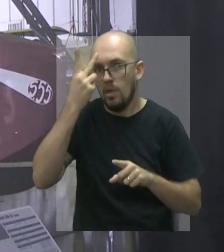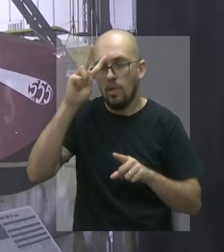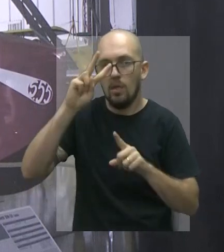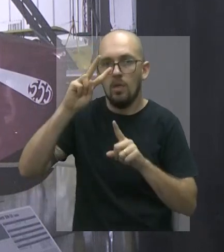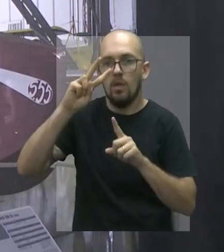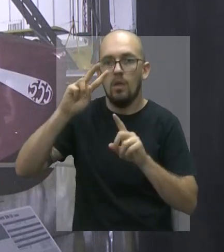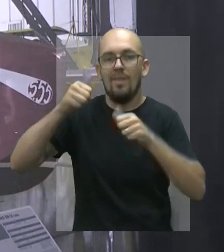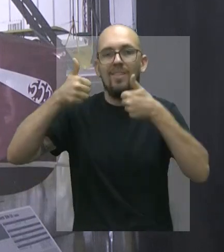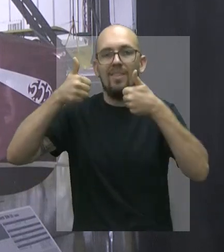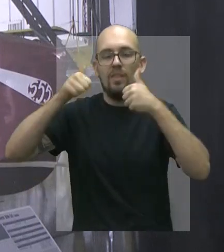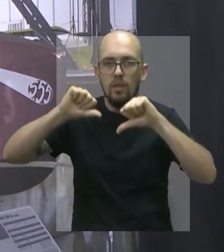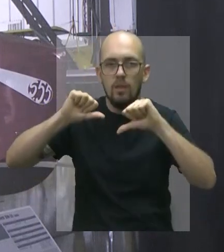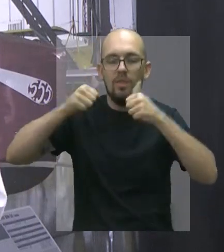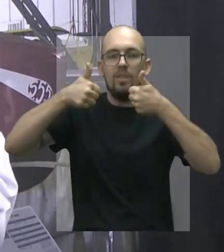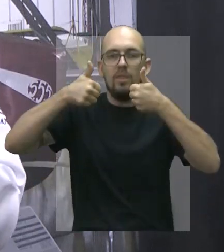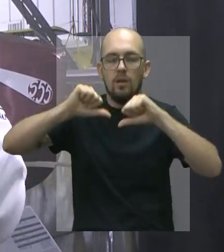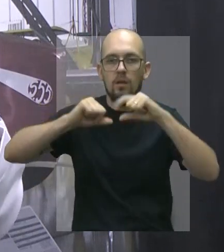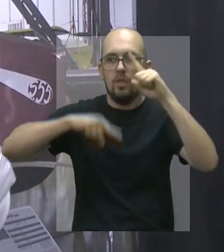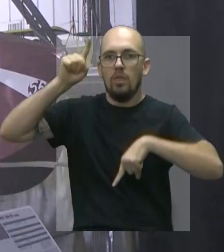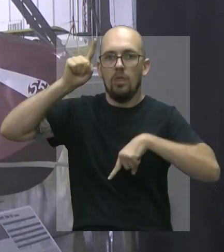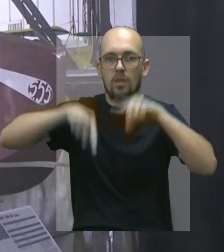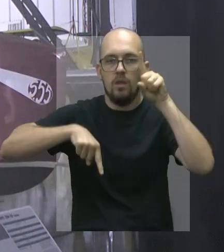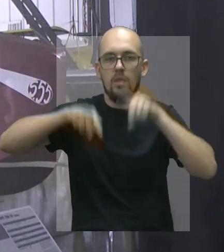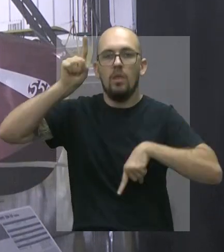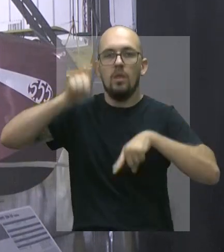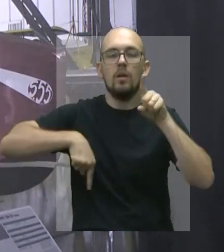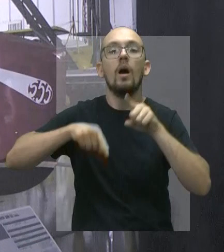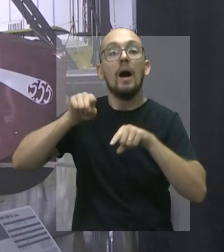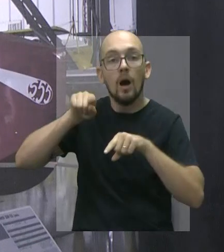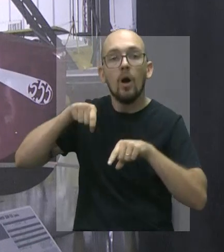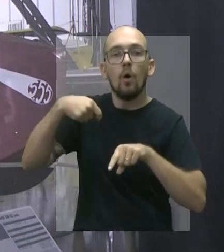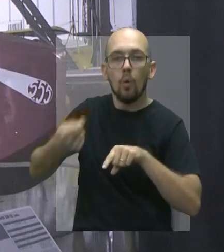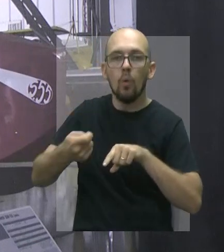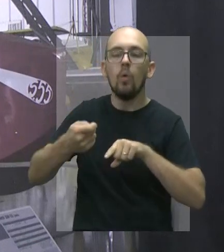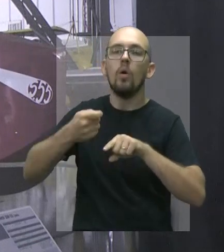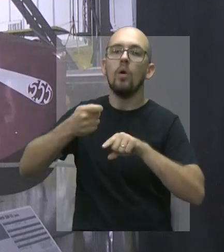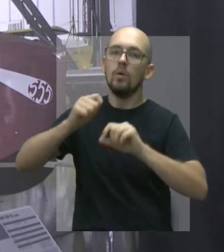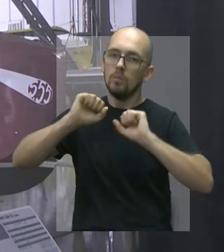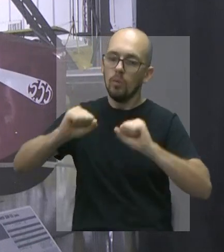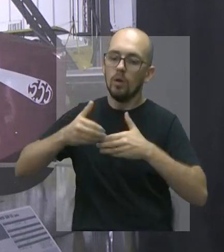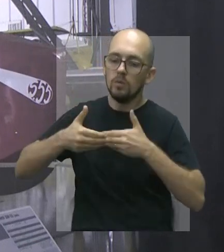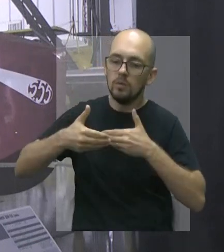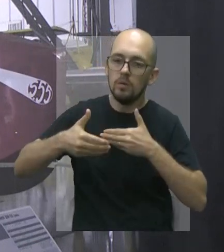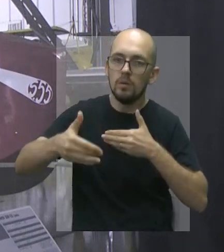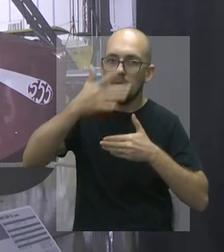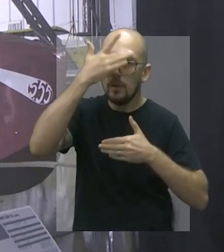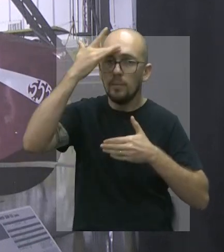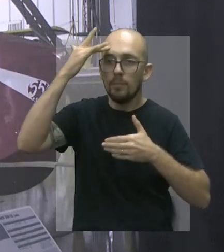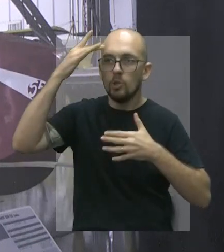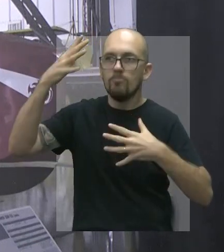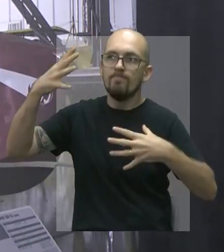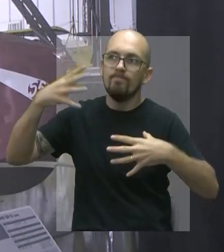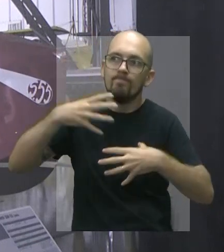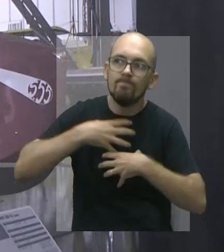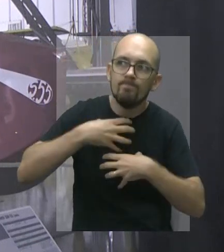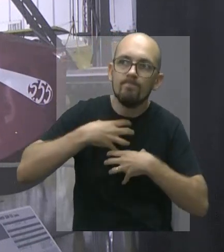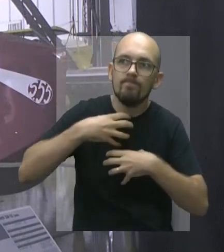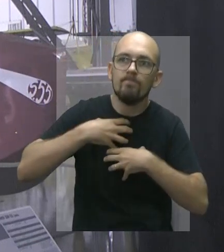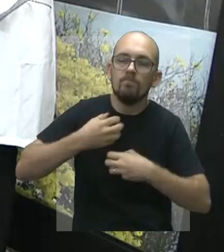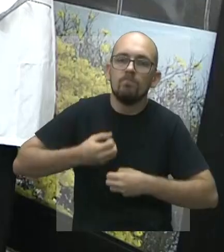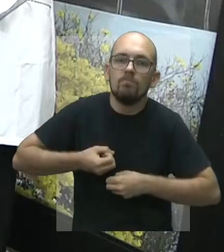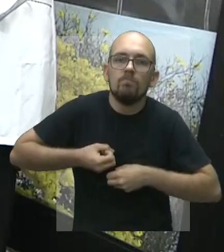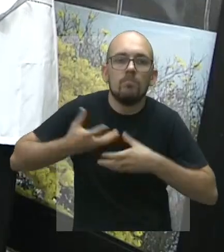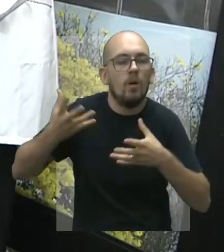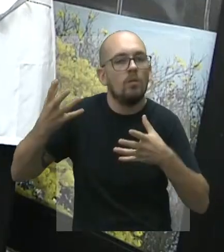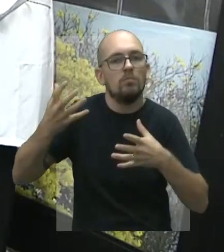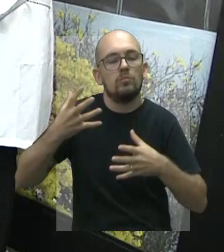dos transtornos psiquiátricos que estariam por trás aí, né, de uma tentativa de suicídio. E são fatores muito presentes nessa vida